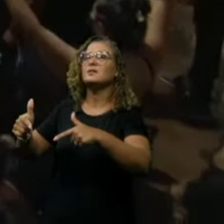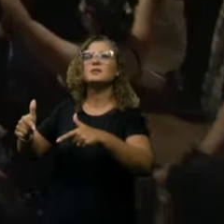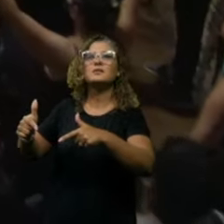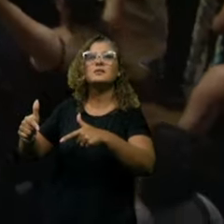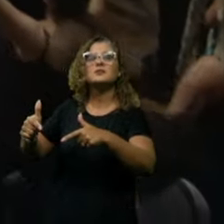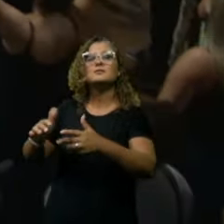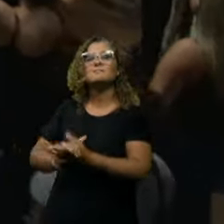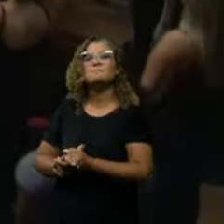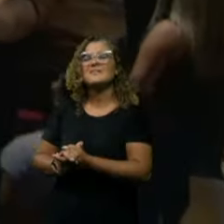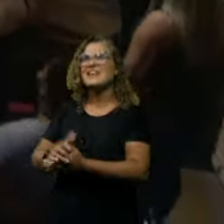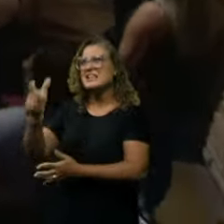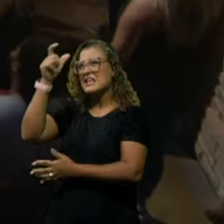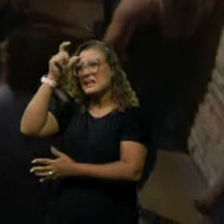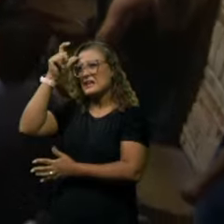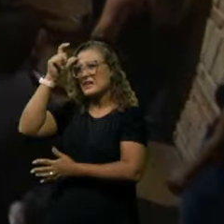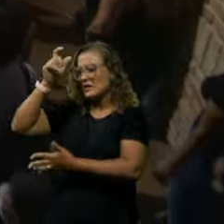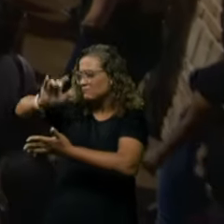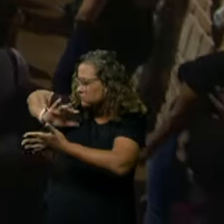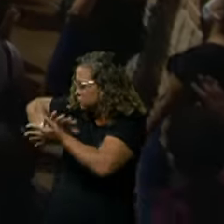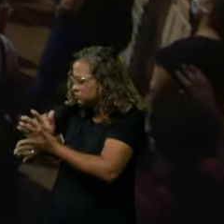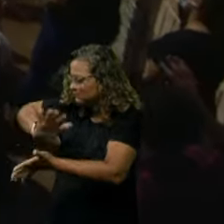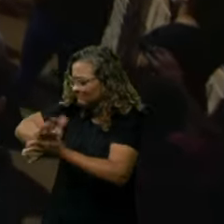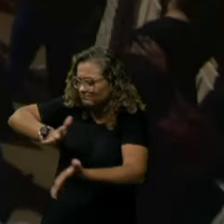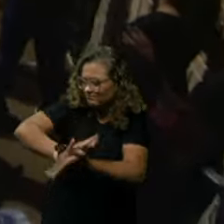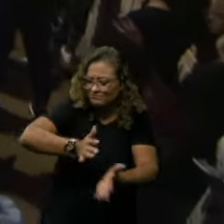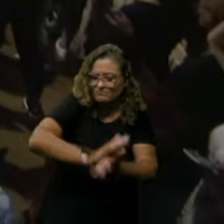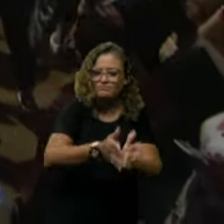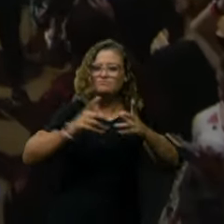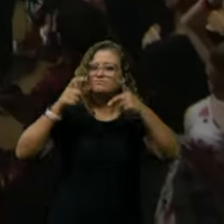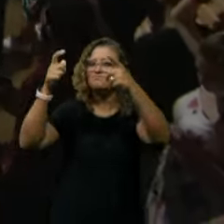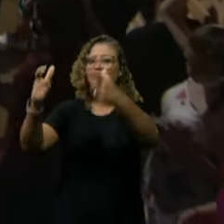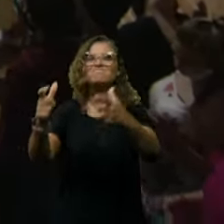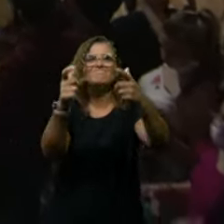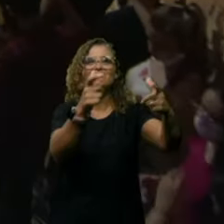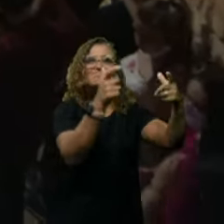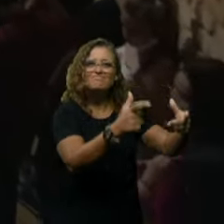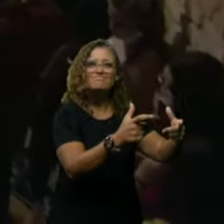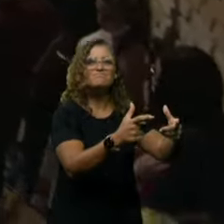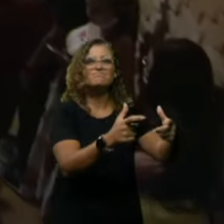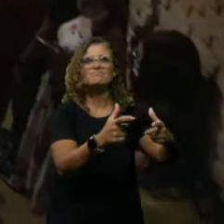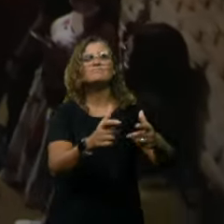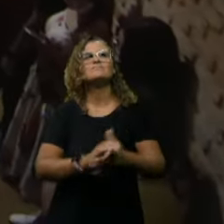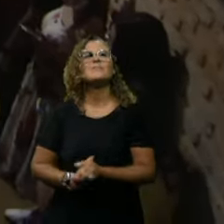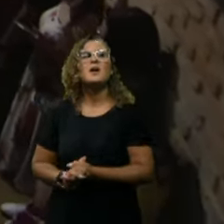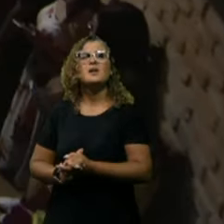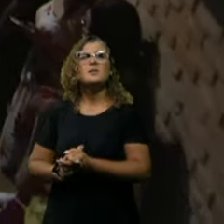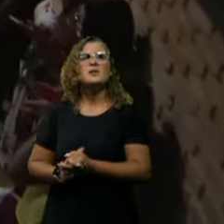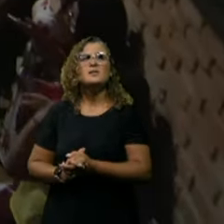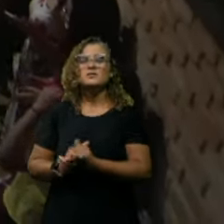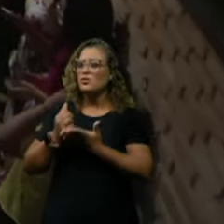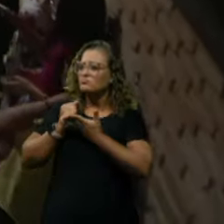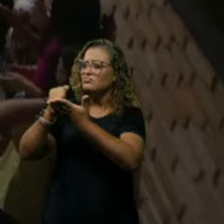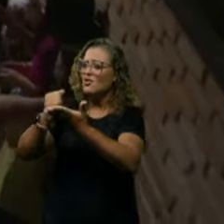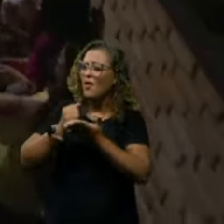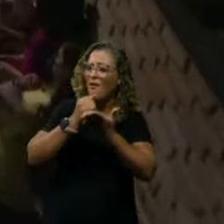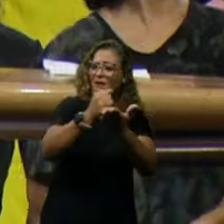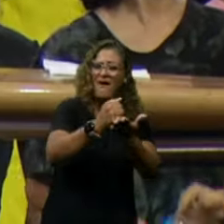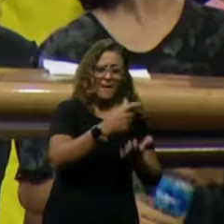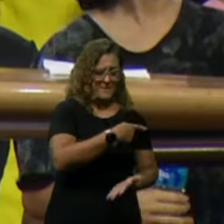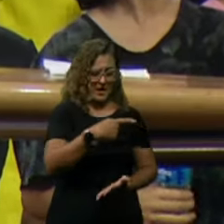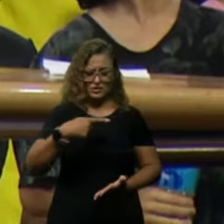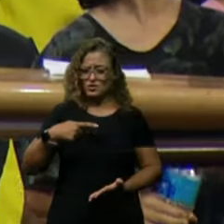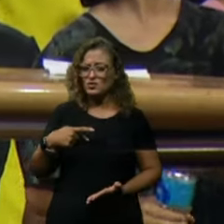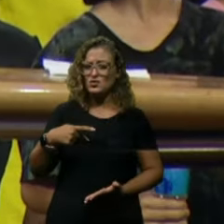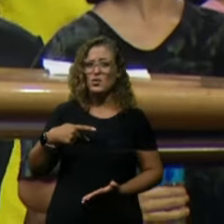senhor de satanás em todos os lugares onde nós estamos assim Senhor nos leva a levanta pastores e